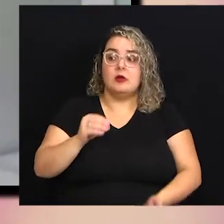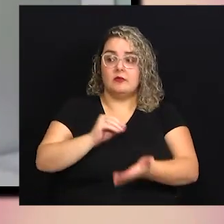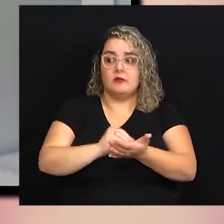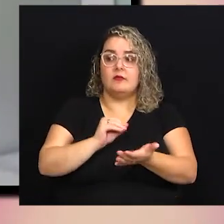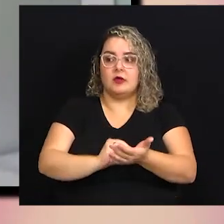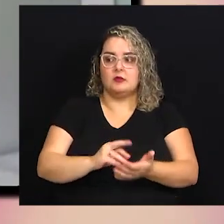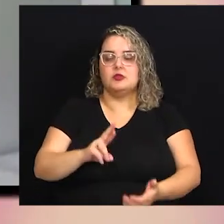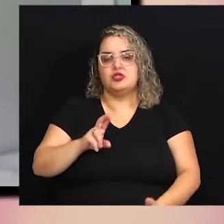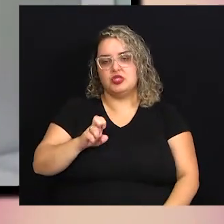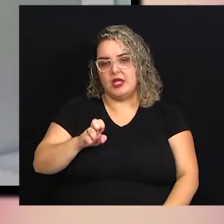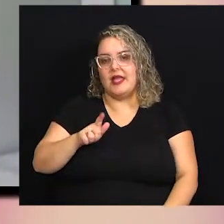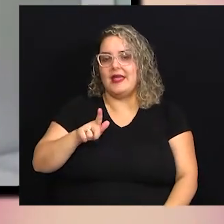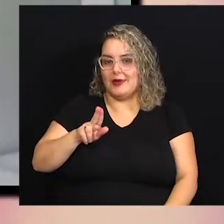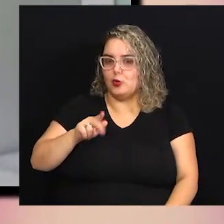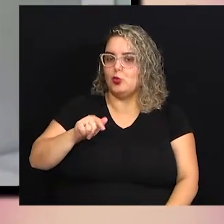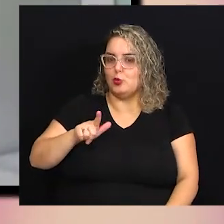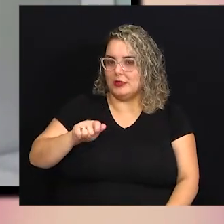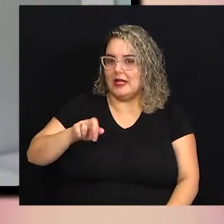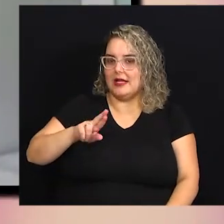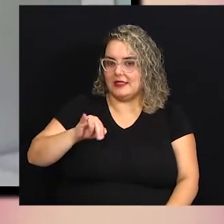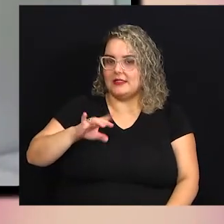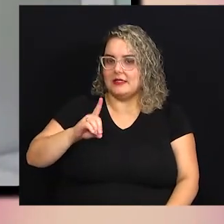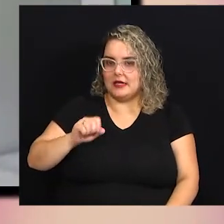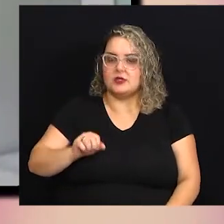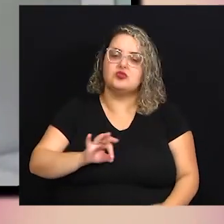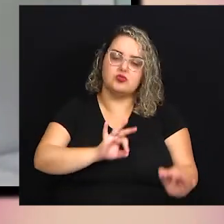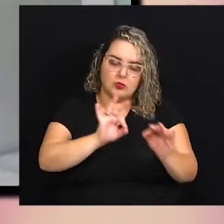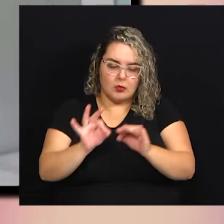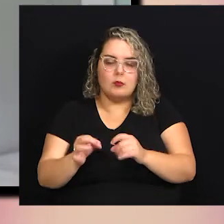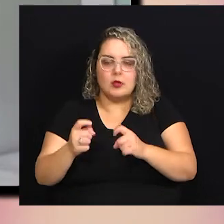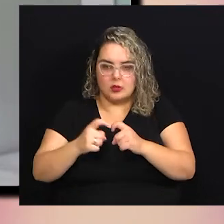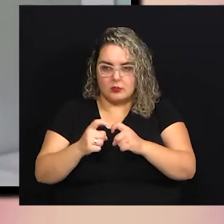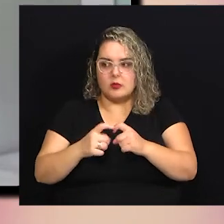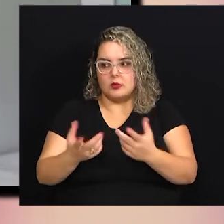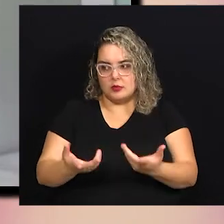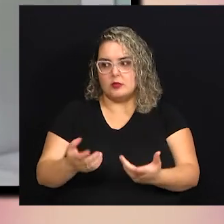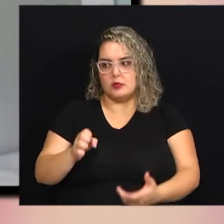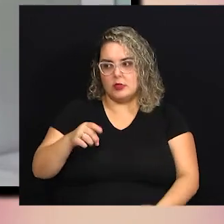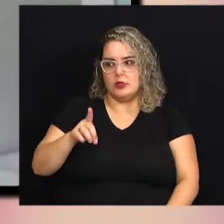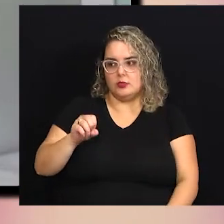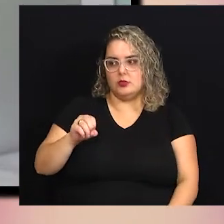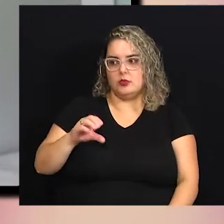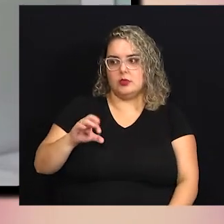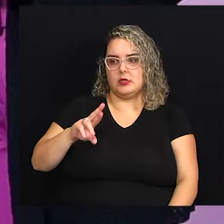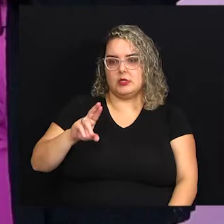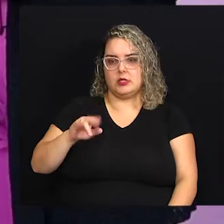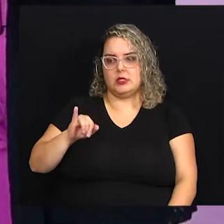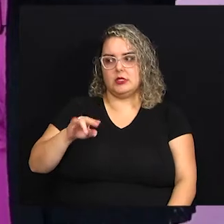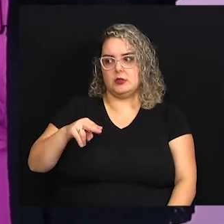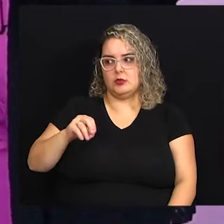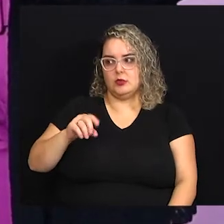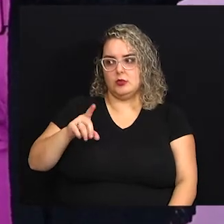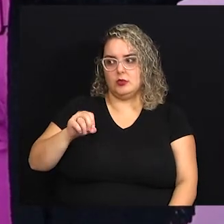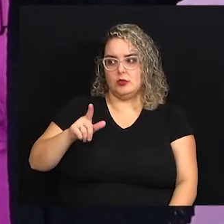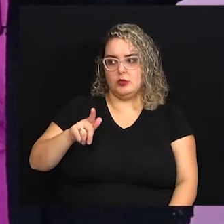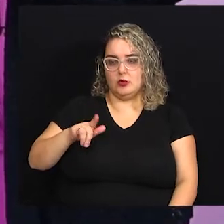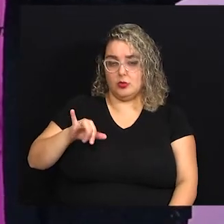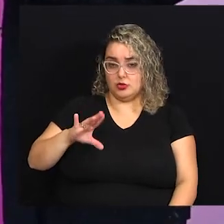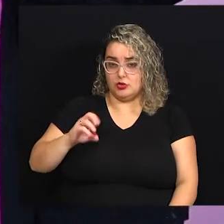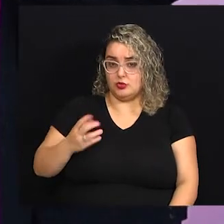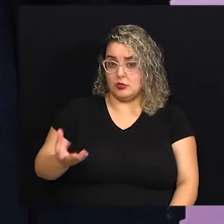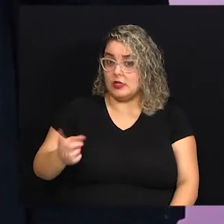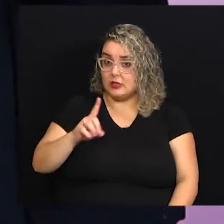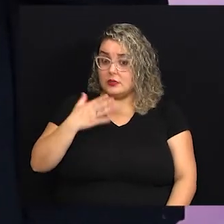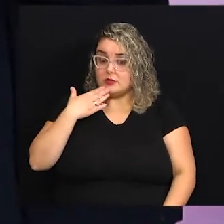uma irregularidade, também procurar um acompanhamento endocrinológico. E não se assustar, né? Porque quando a